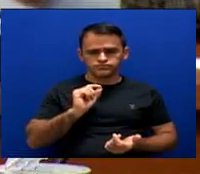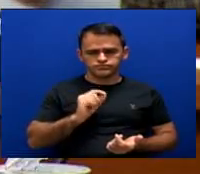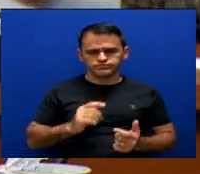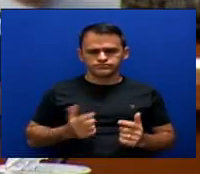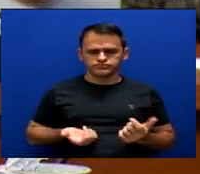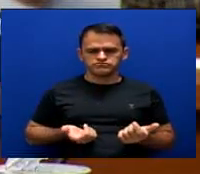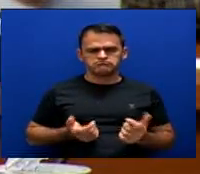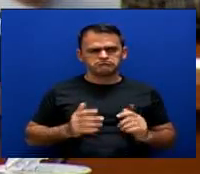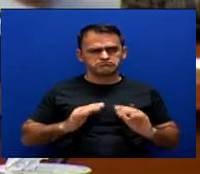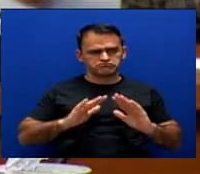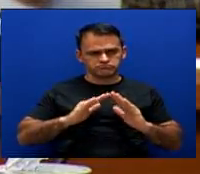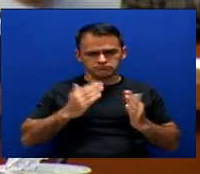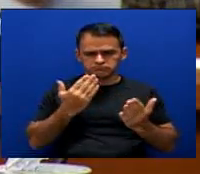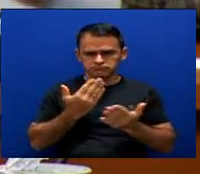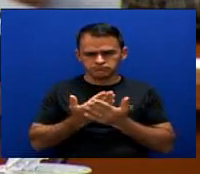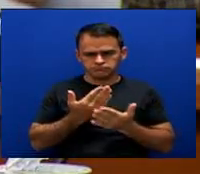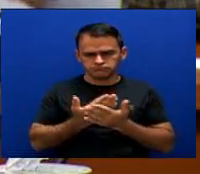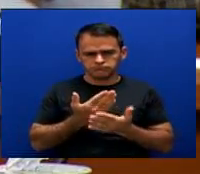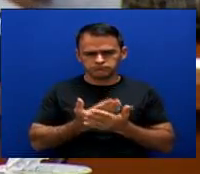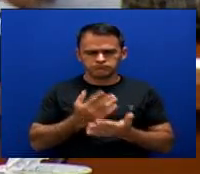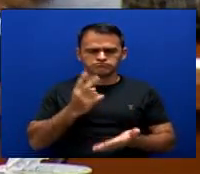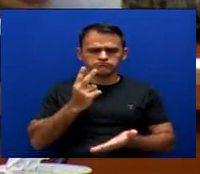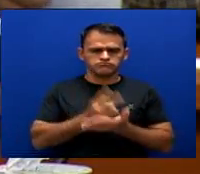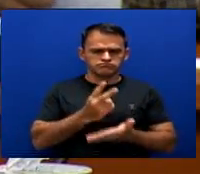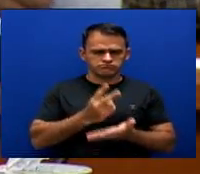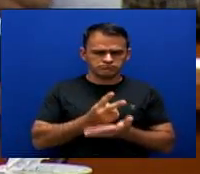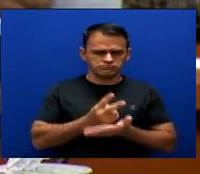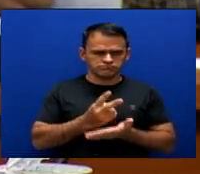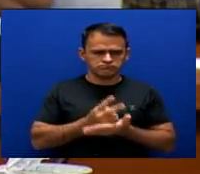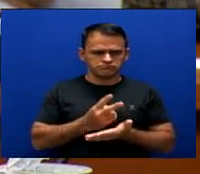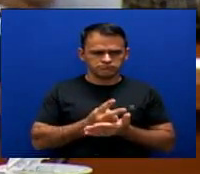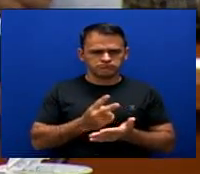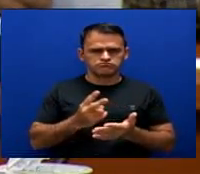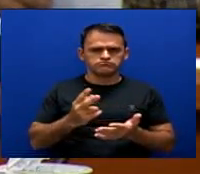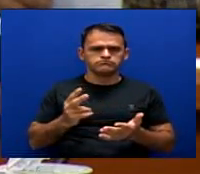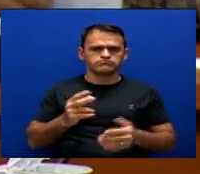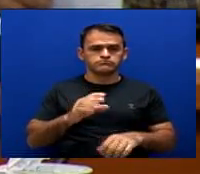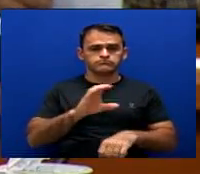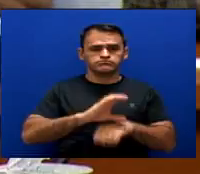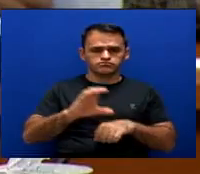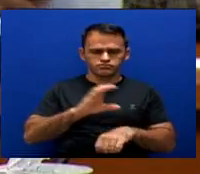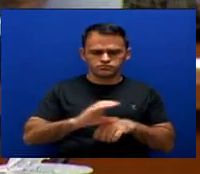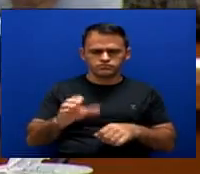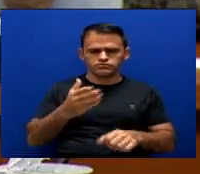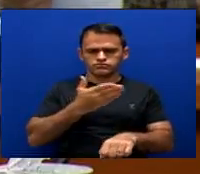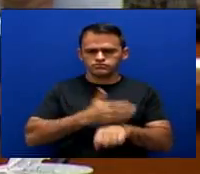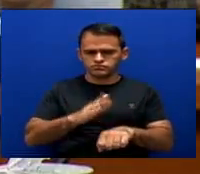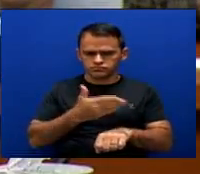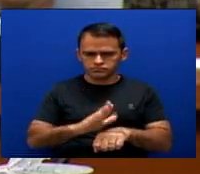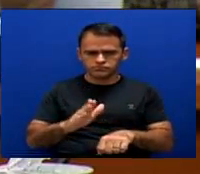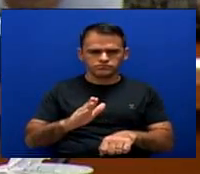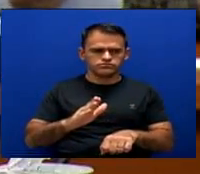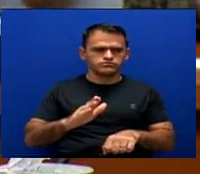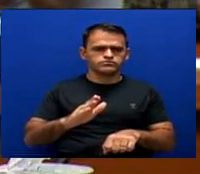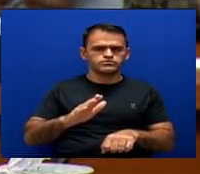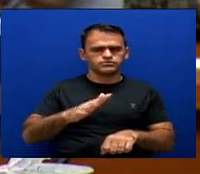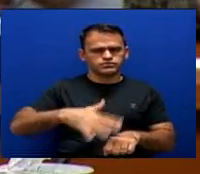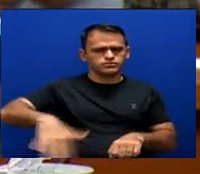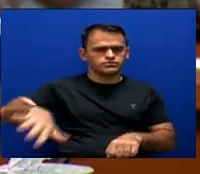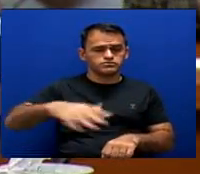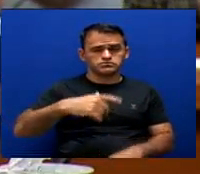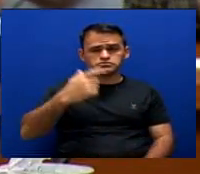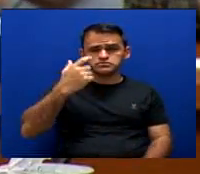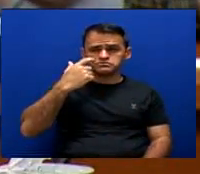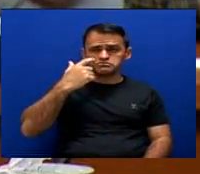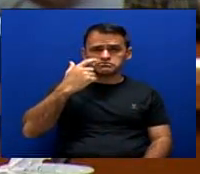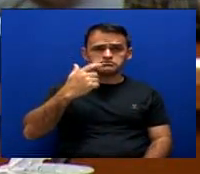que é algo que precisa existir na questão da educação continuada para todos os profissionais toda a rede nem olhar outros lugares e